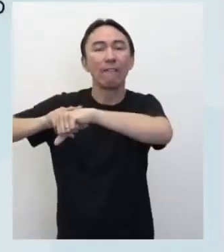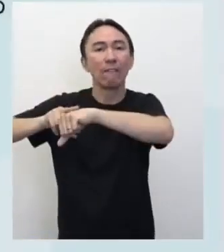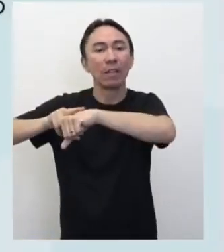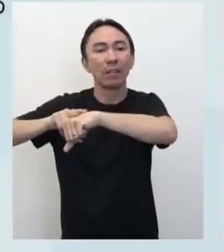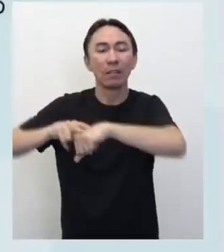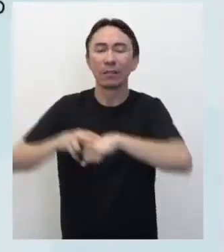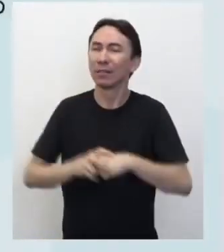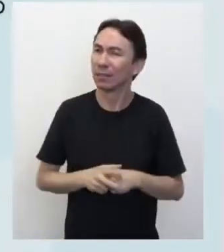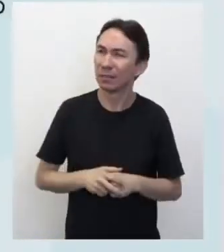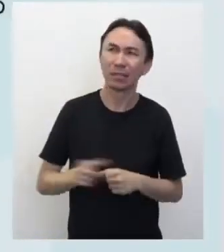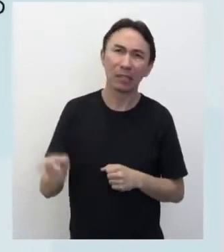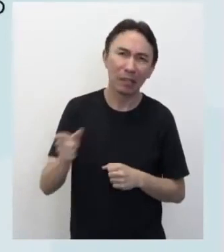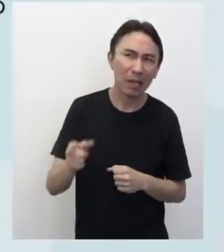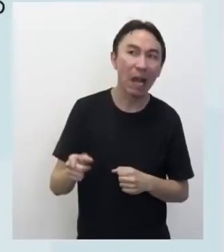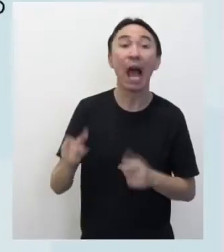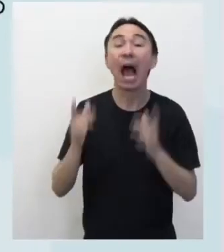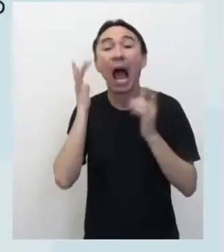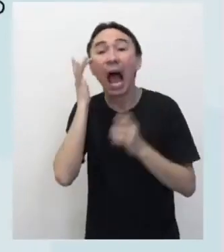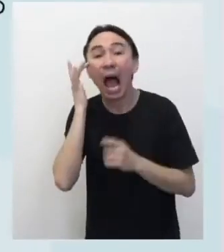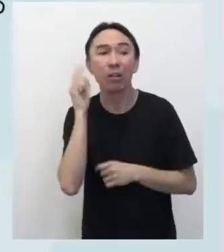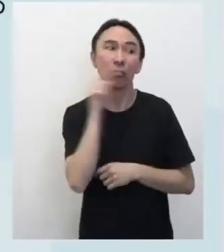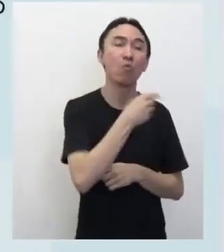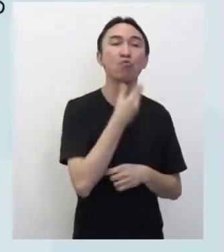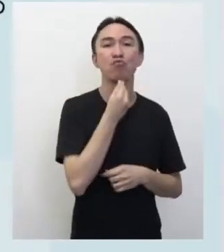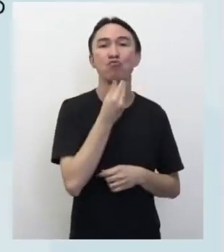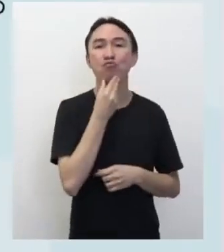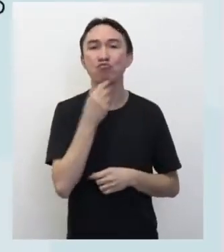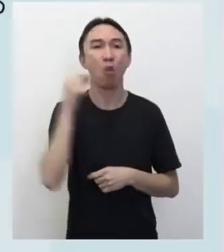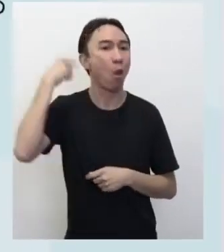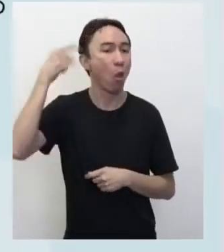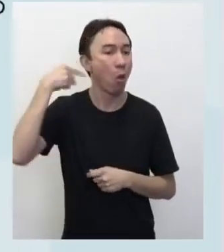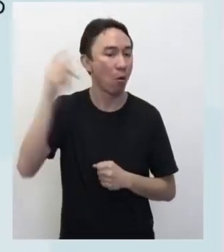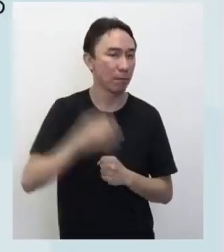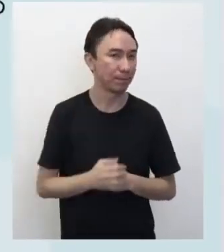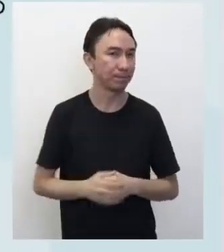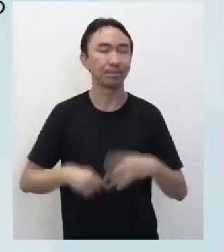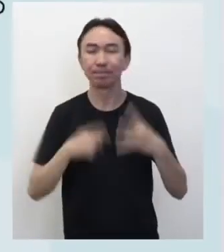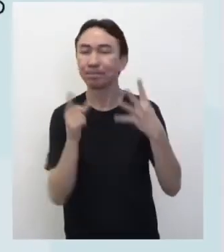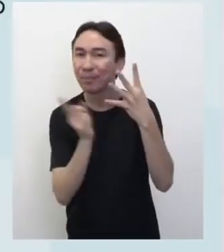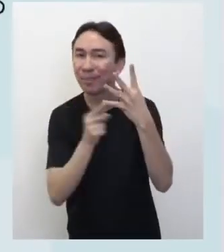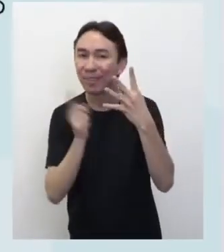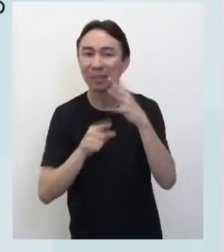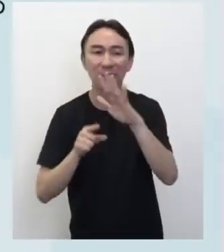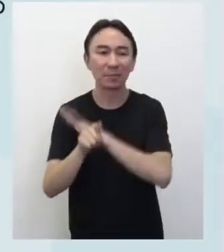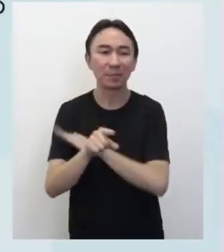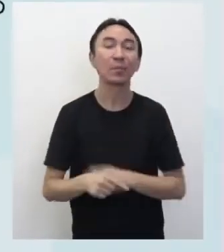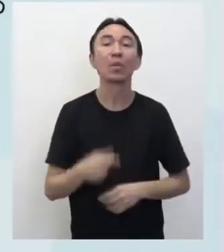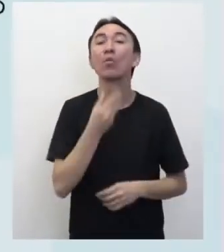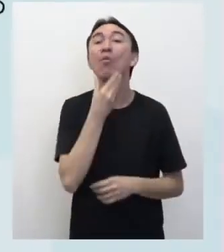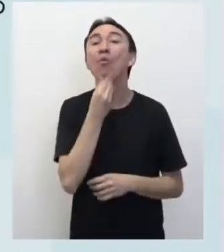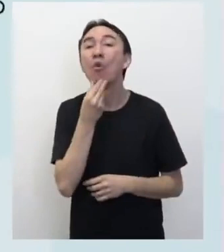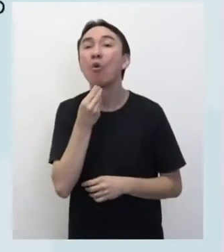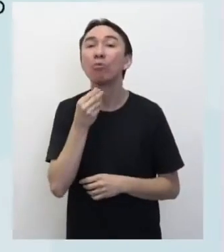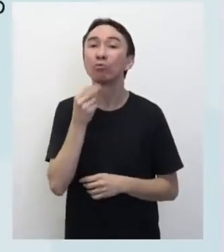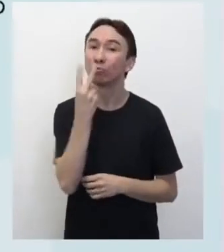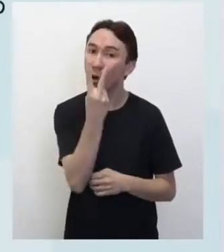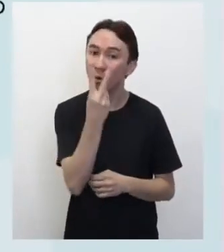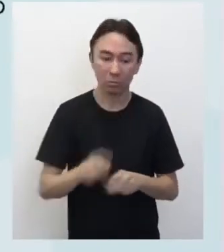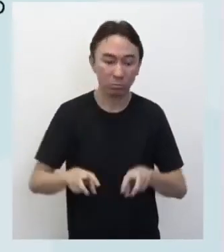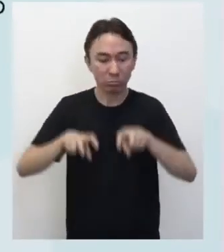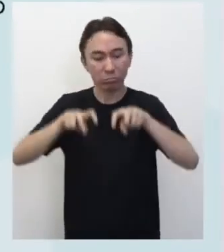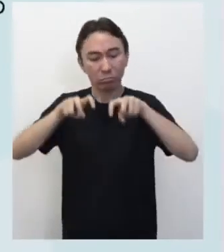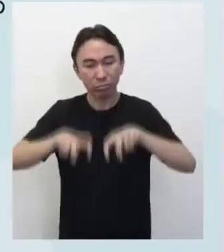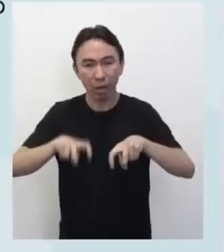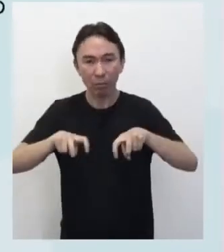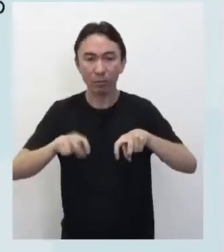louco. Vamos só ler a última ali, ó. Na última cena, os dois homens estão sentados à mesa tomando um café.